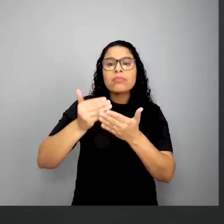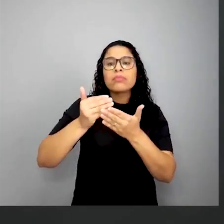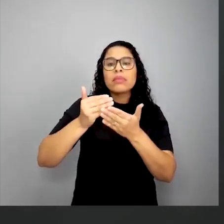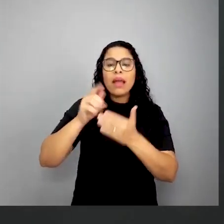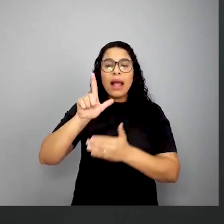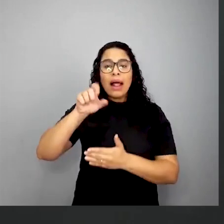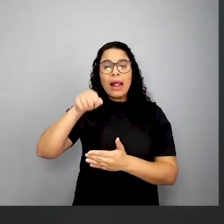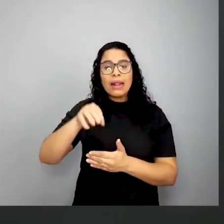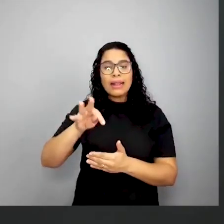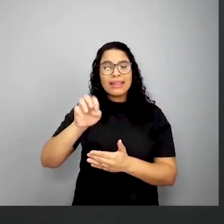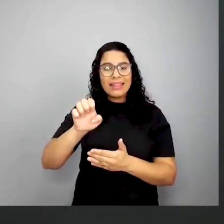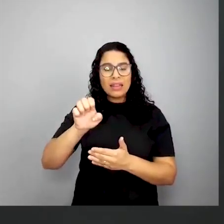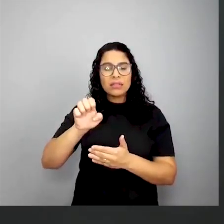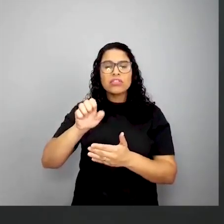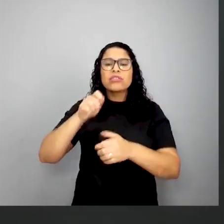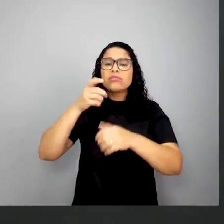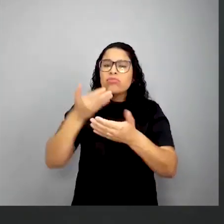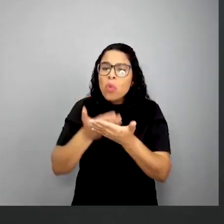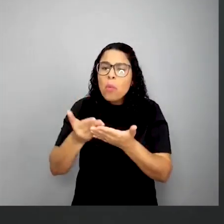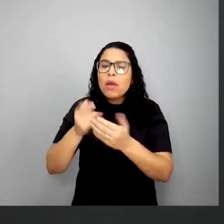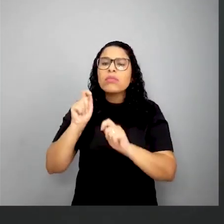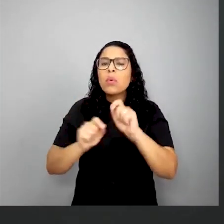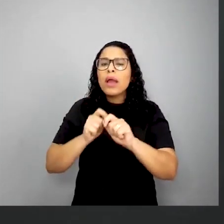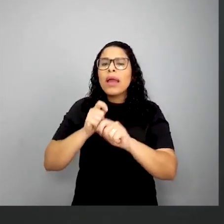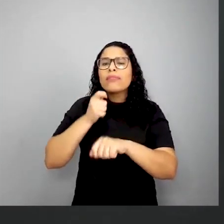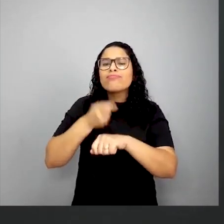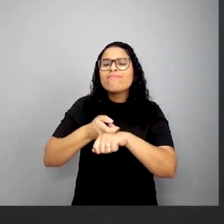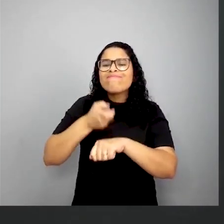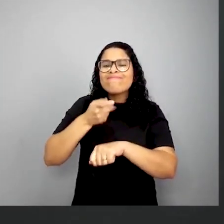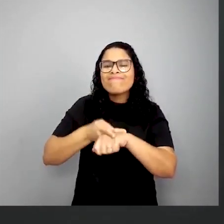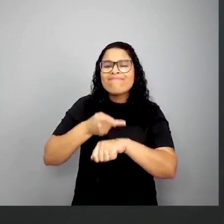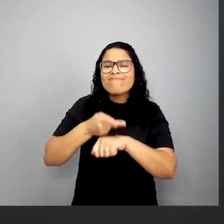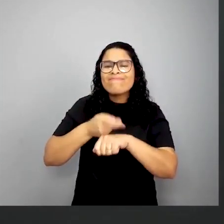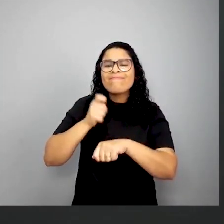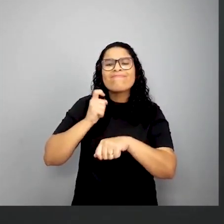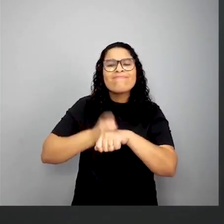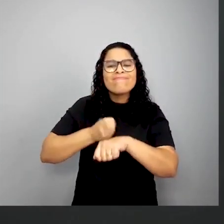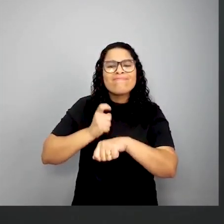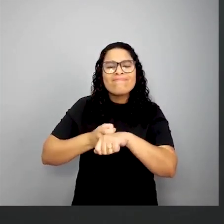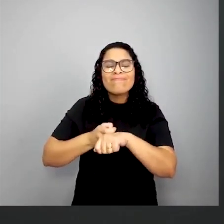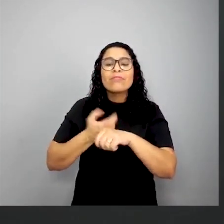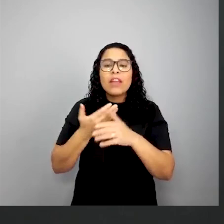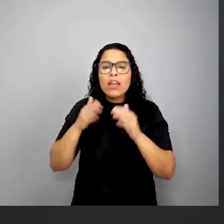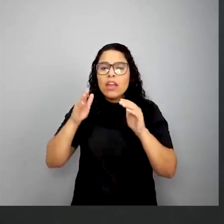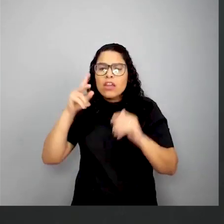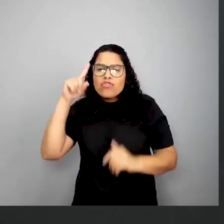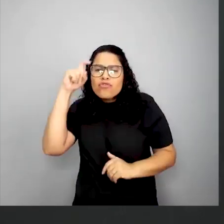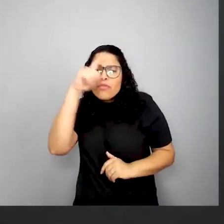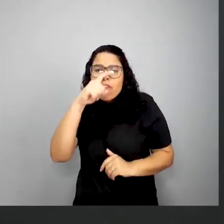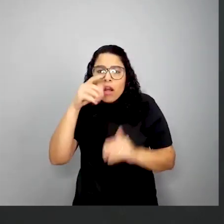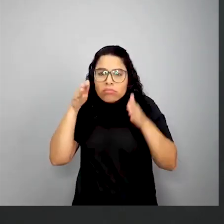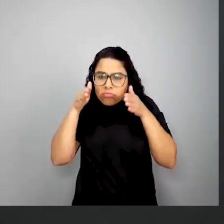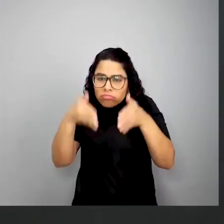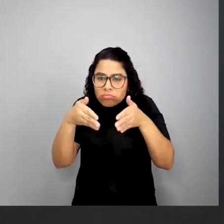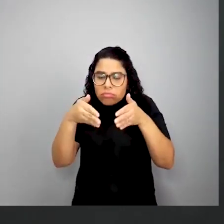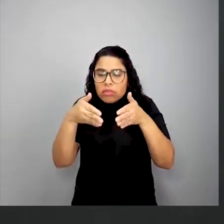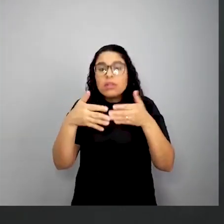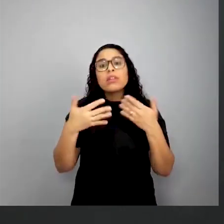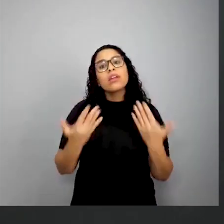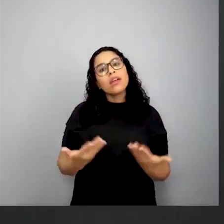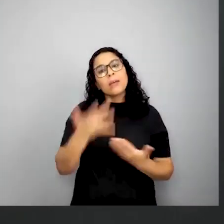estar um pouco rígida, logo há uma dificuldade do foco. E muitas vezes a pessoa vai usar um óculos justamente